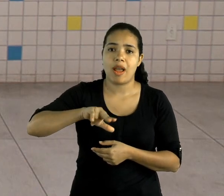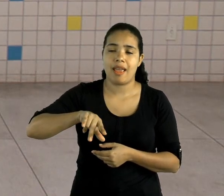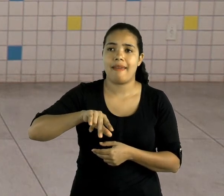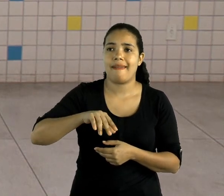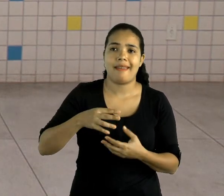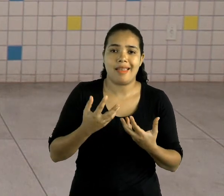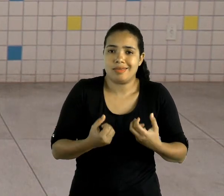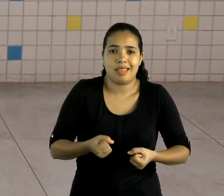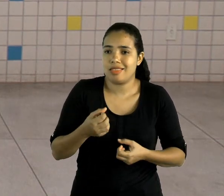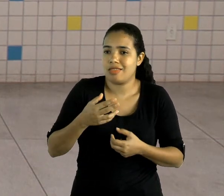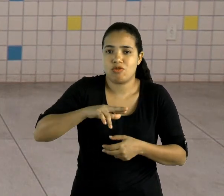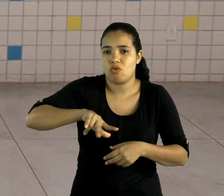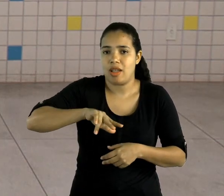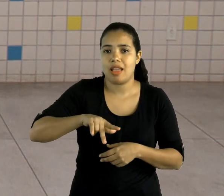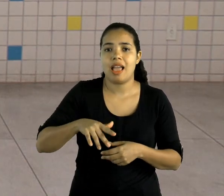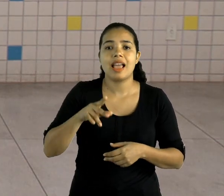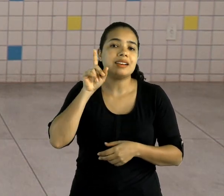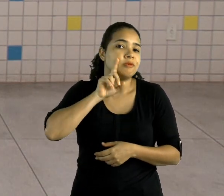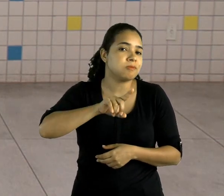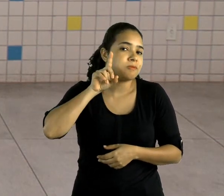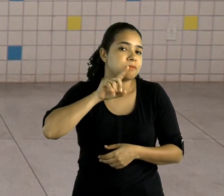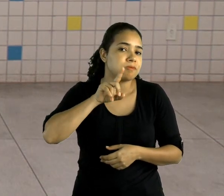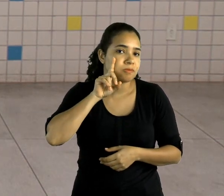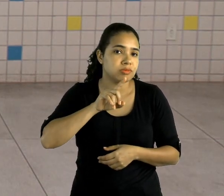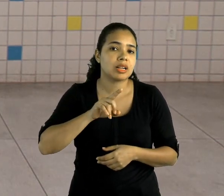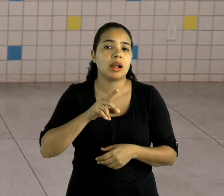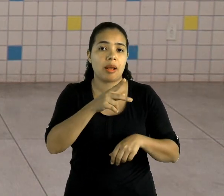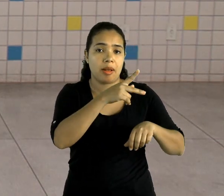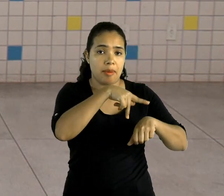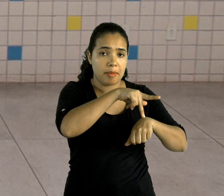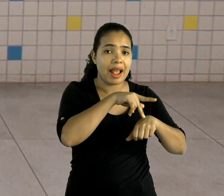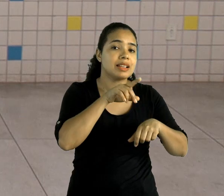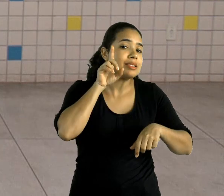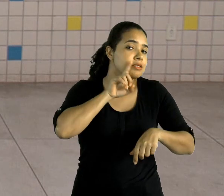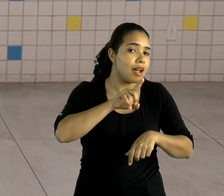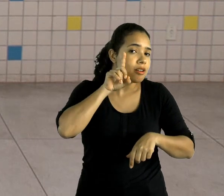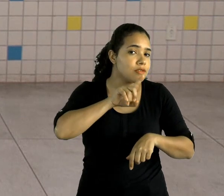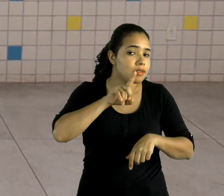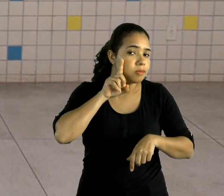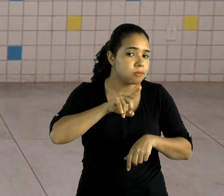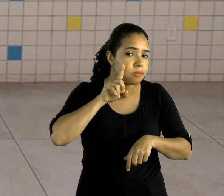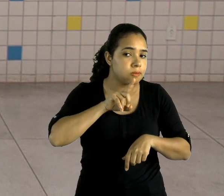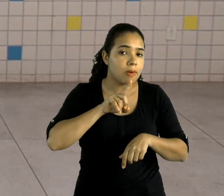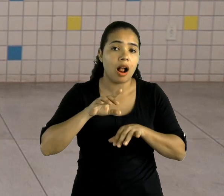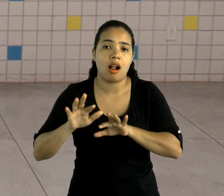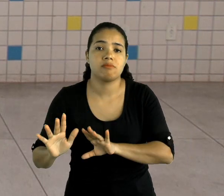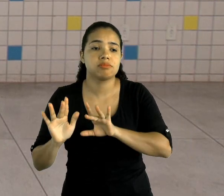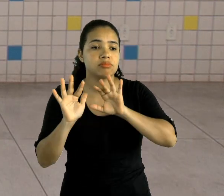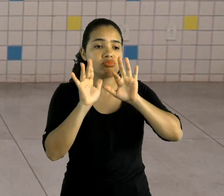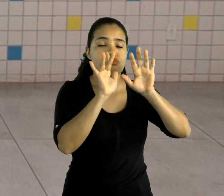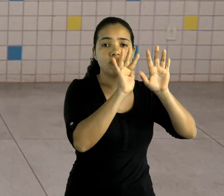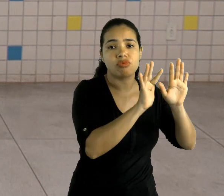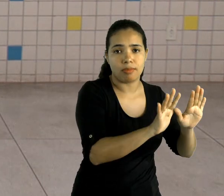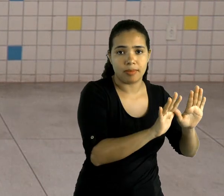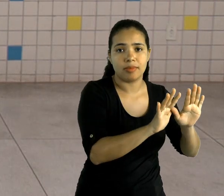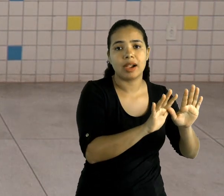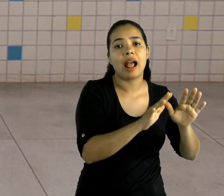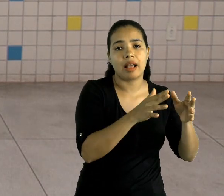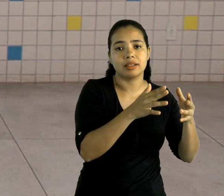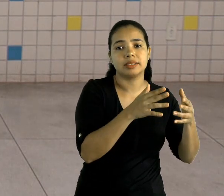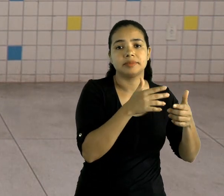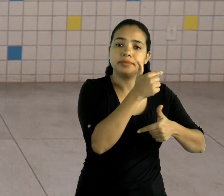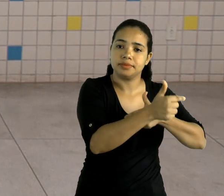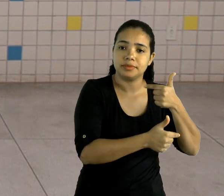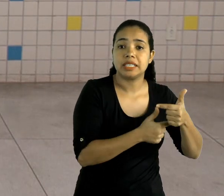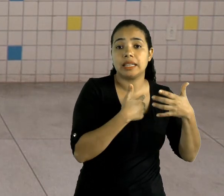Unidos. Os Estados Unidos é o país que mais recebe imigrantes no mundo inteiro. Logo, o